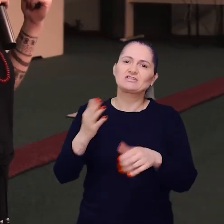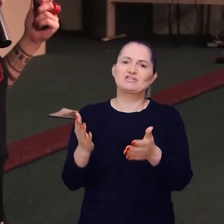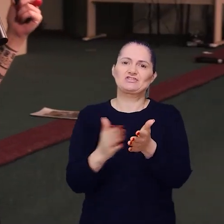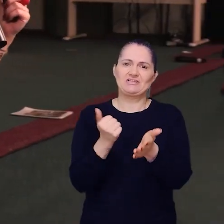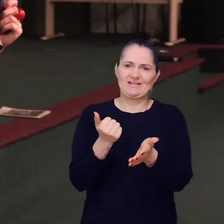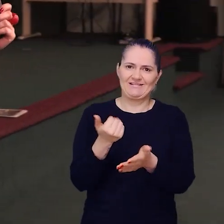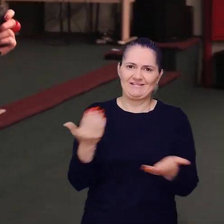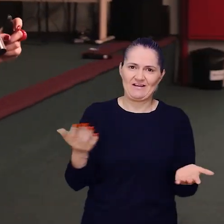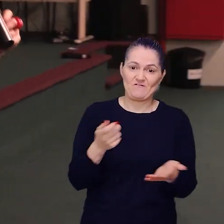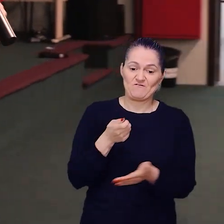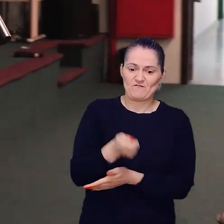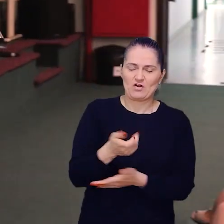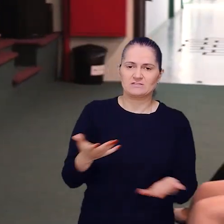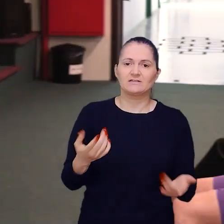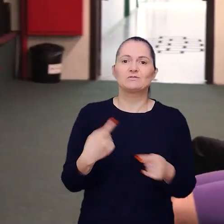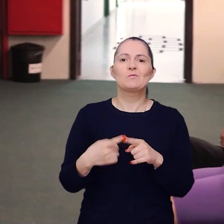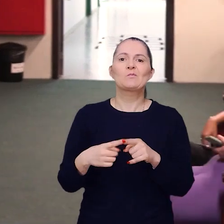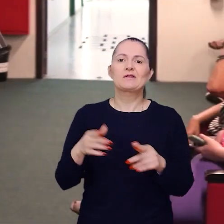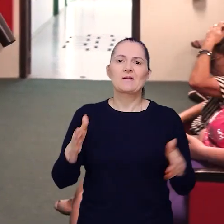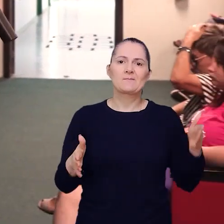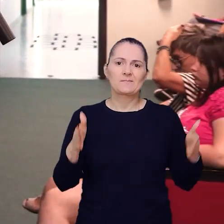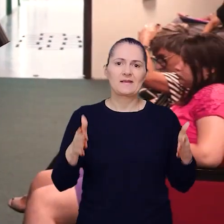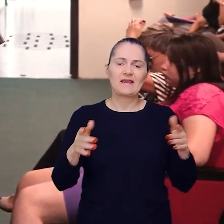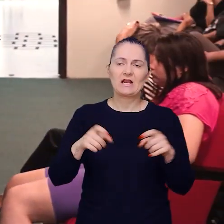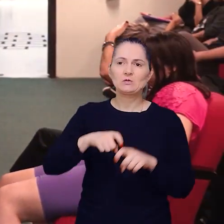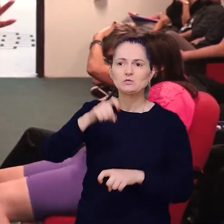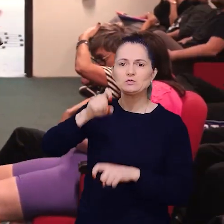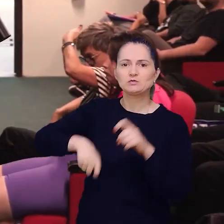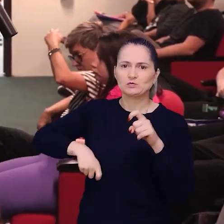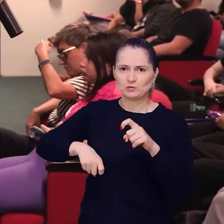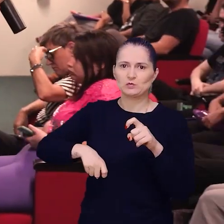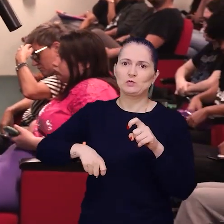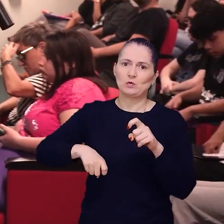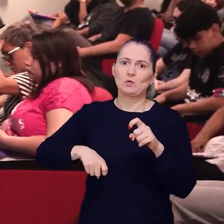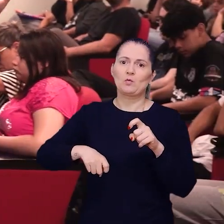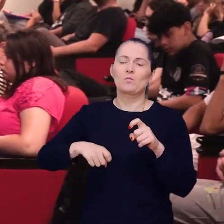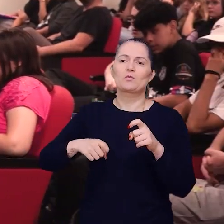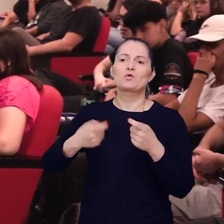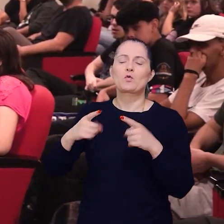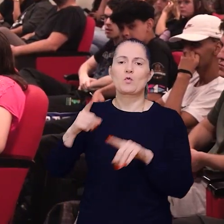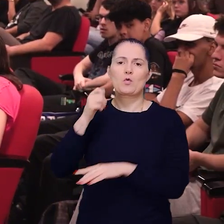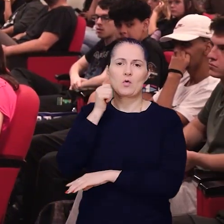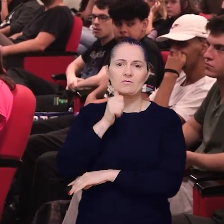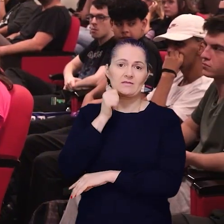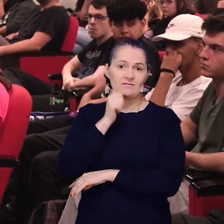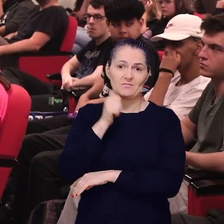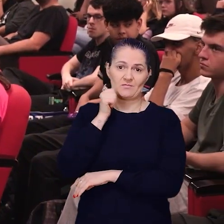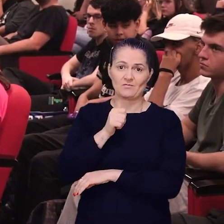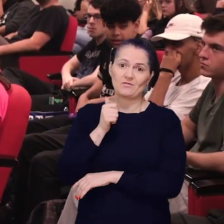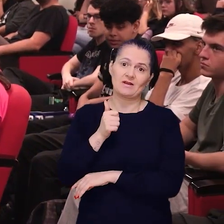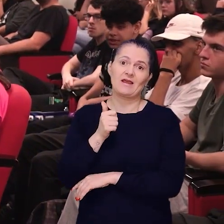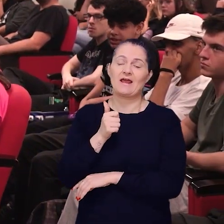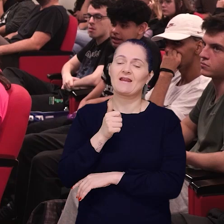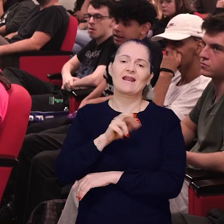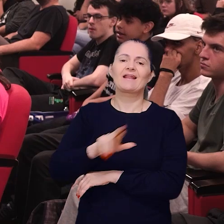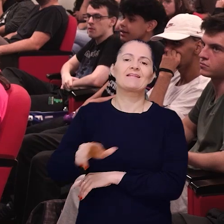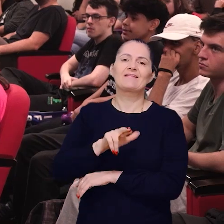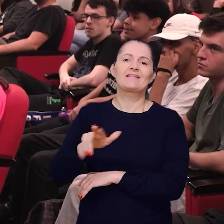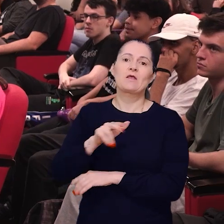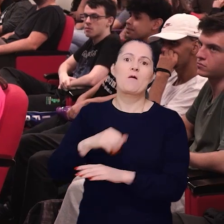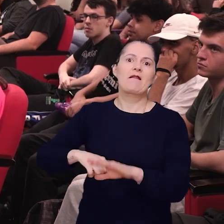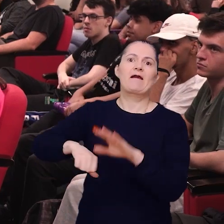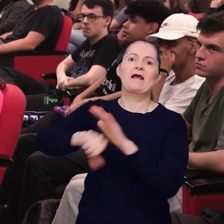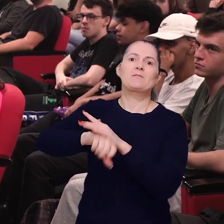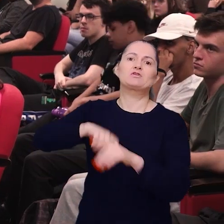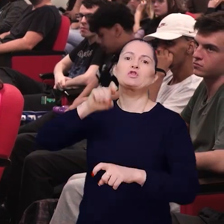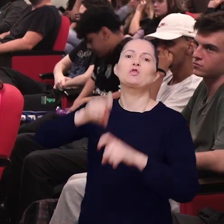Porque nesse período aqui, o estupro, ou seja, a violência contra a mulher com esse caráter de estupro, não